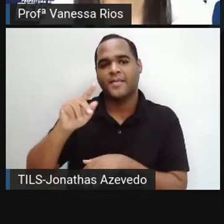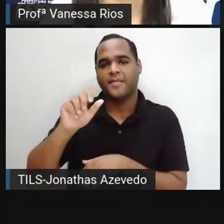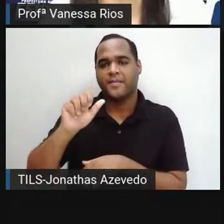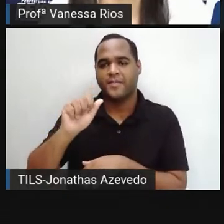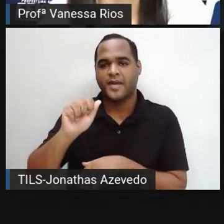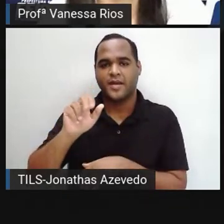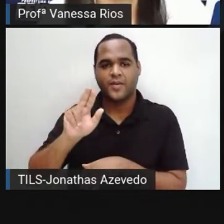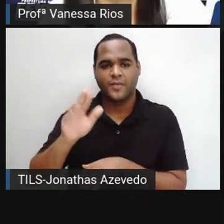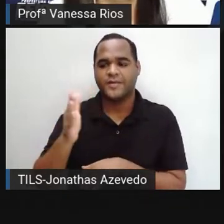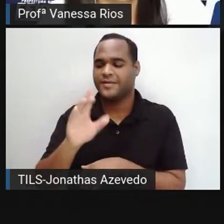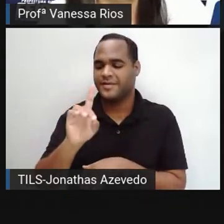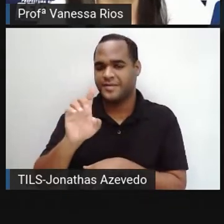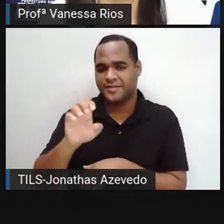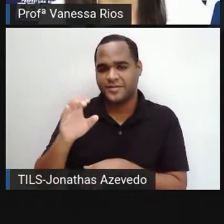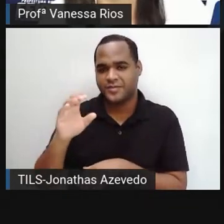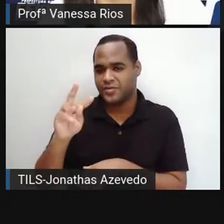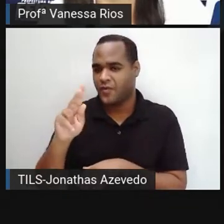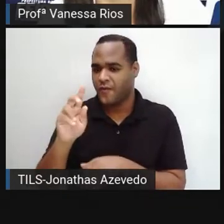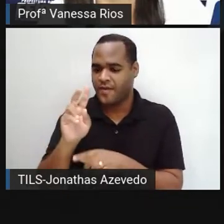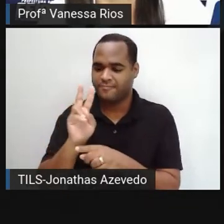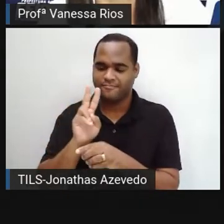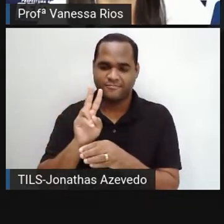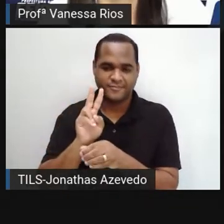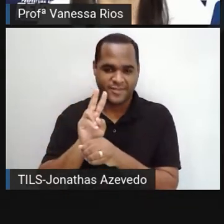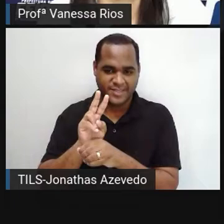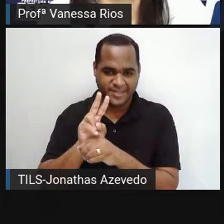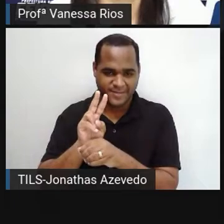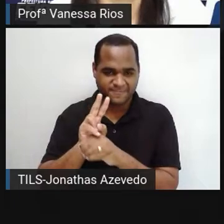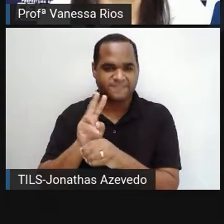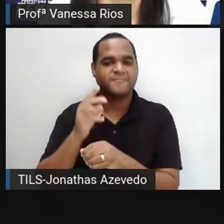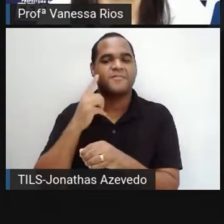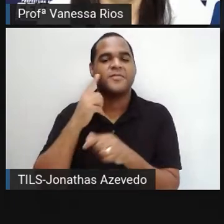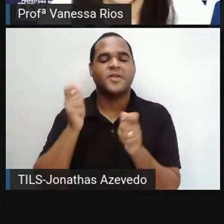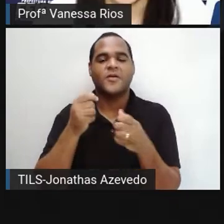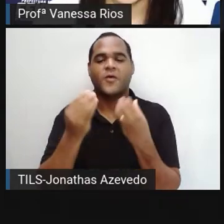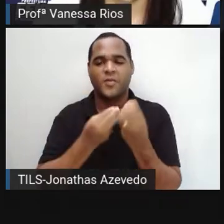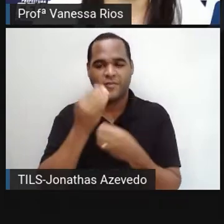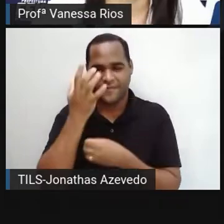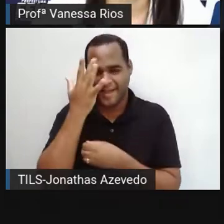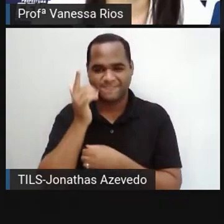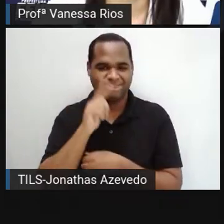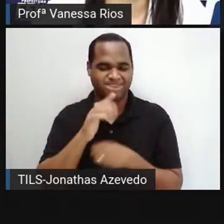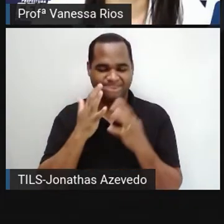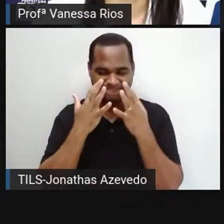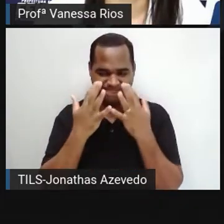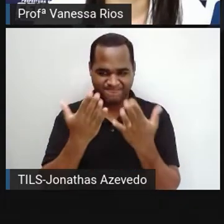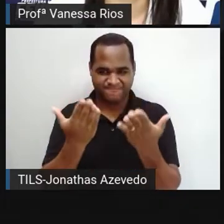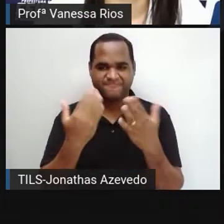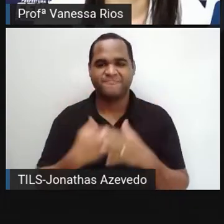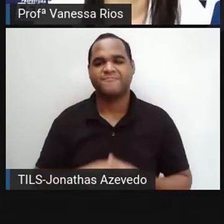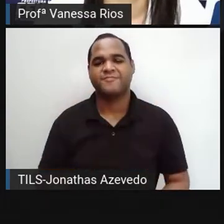vem da cultura indígena e é bem interessante porque é bem fácil de fazer. Preste atenção.